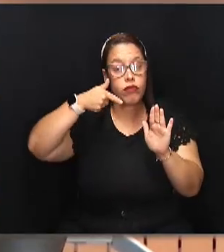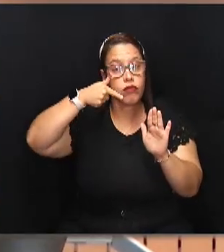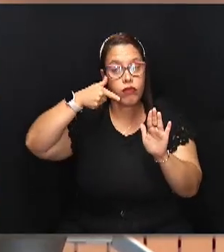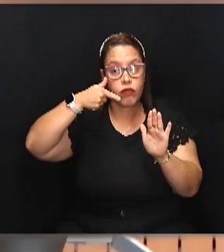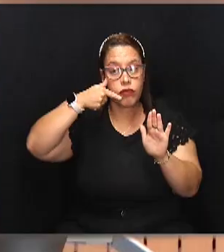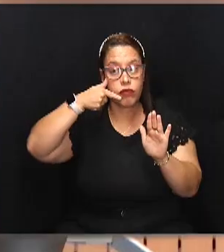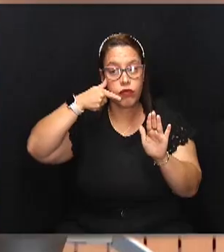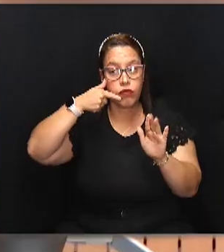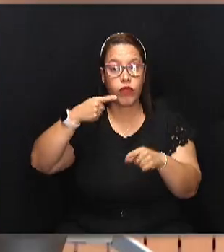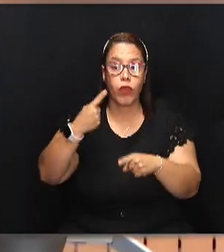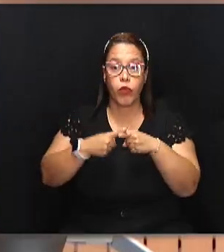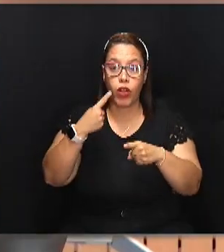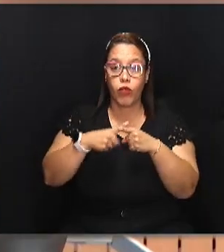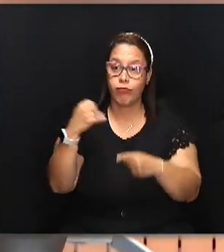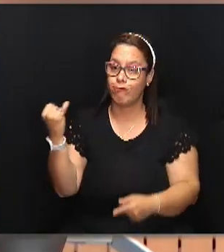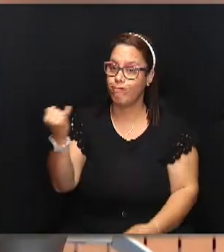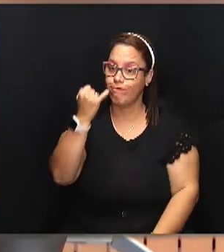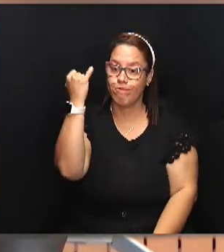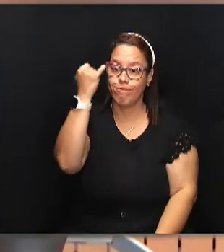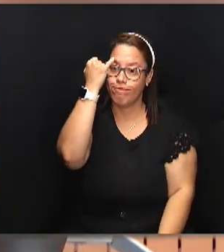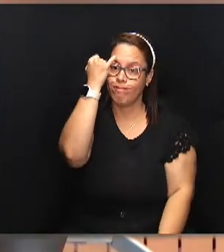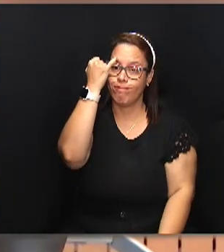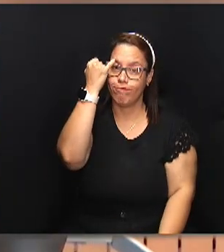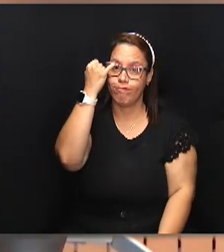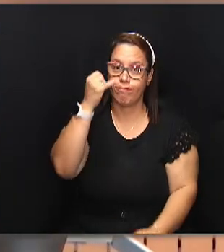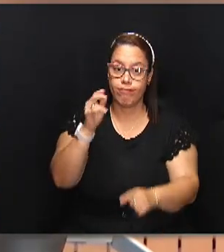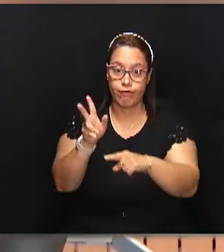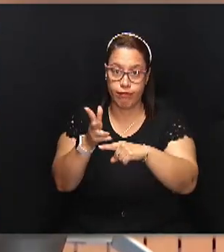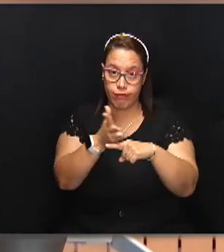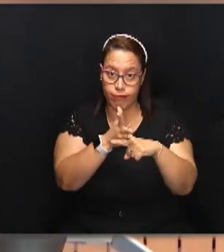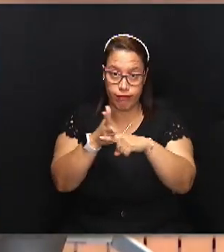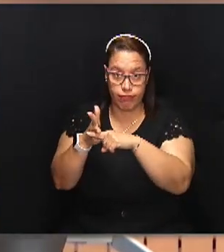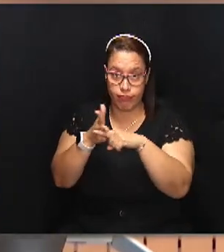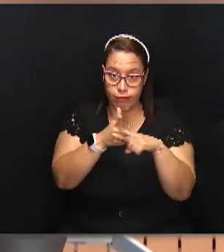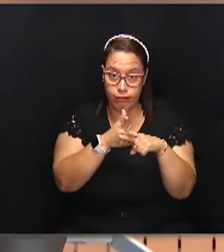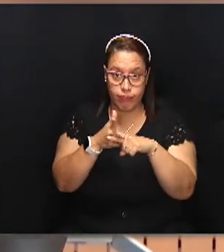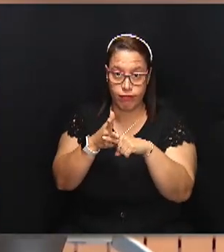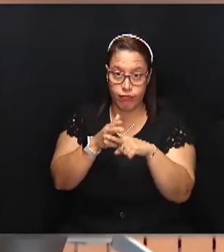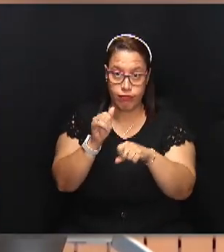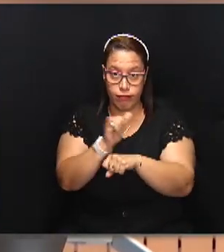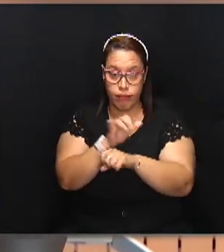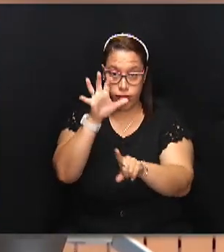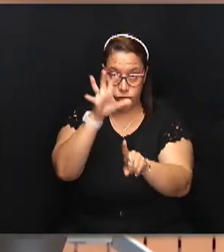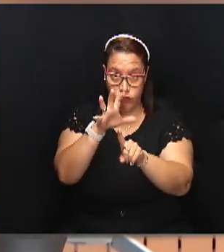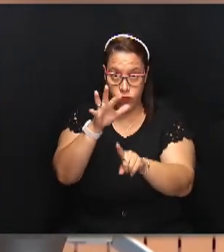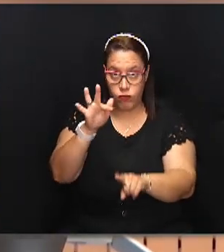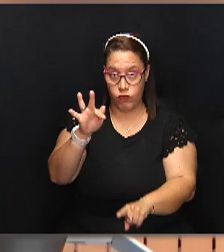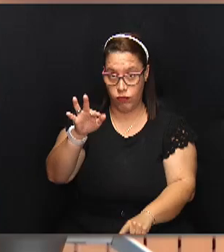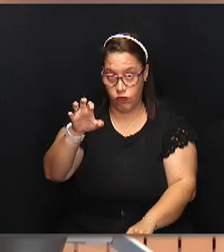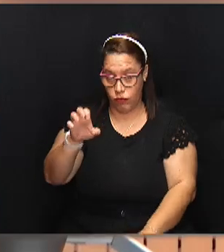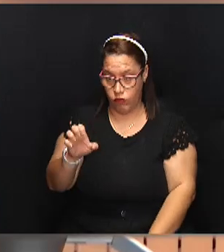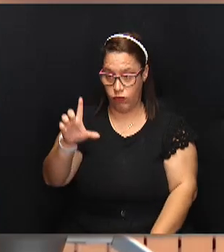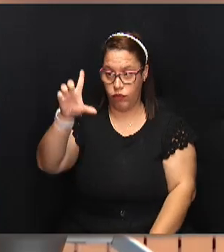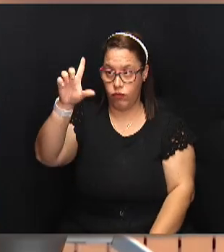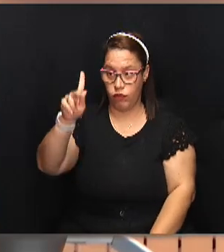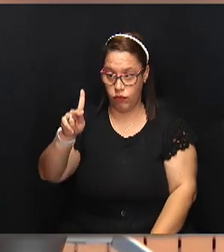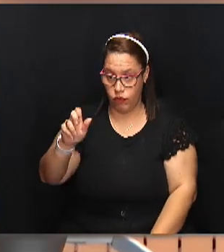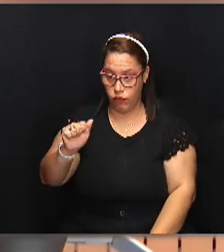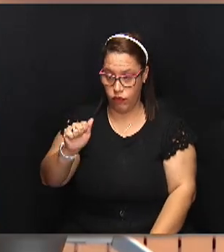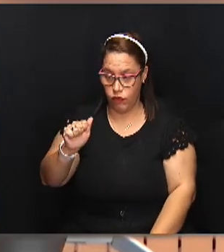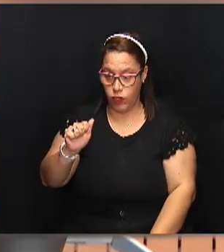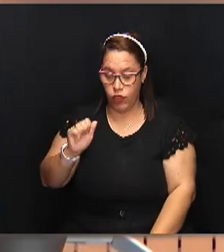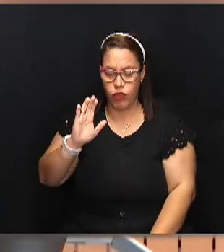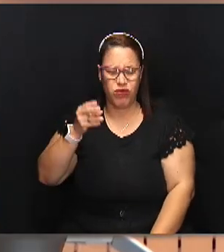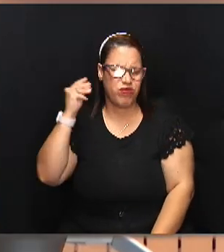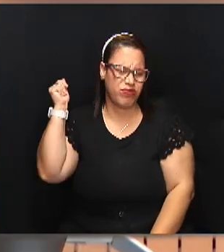porque eu acho que esse é um tema fundamental. O vídeo que foi publicado pelo influencer Felca deu luz para um tema que já